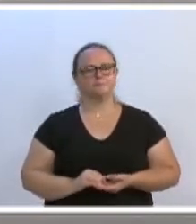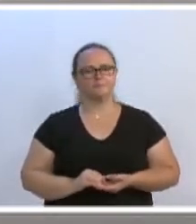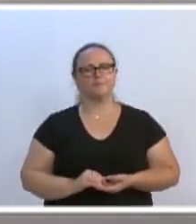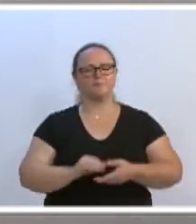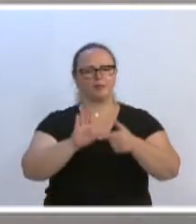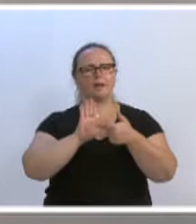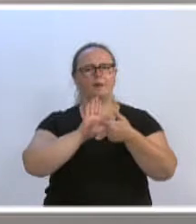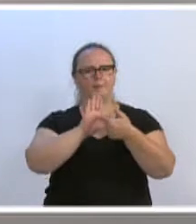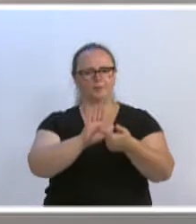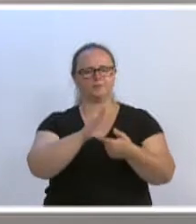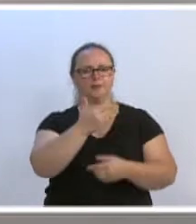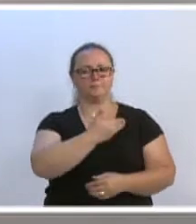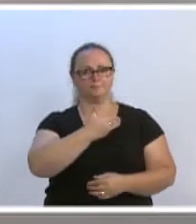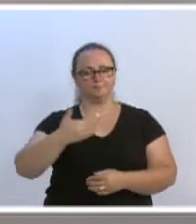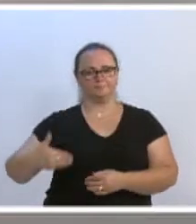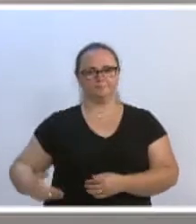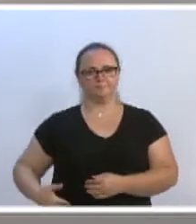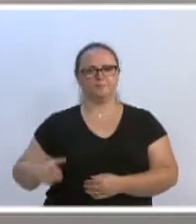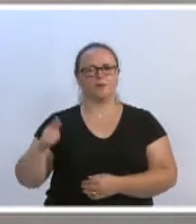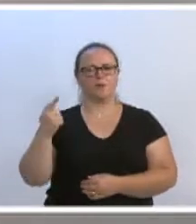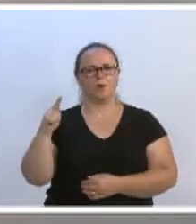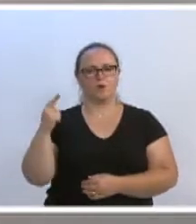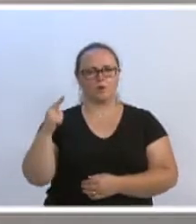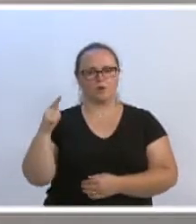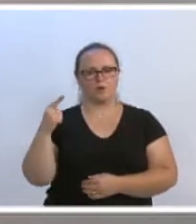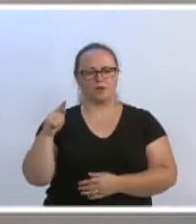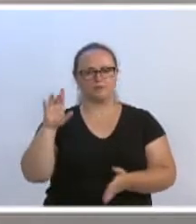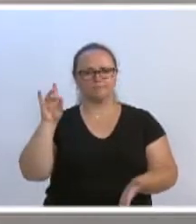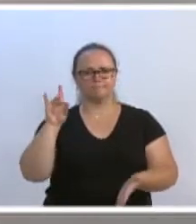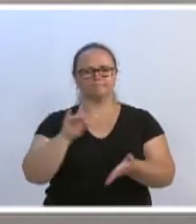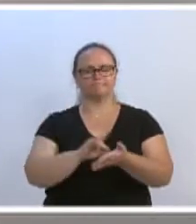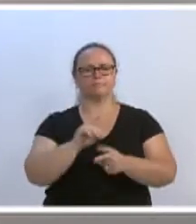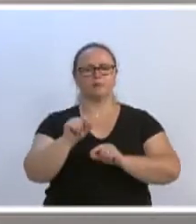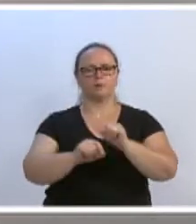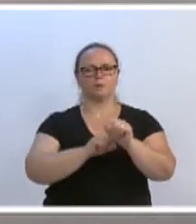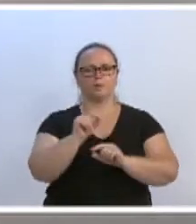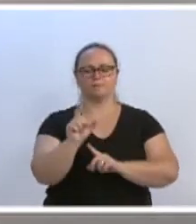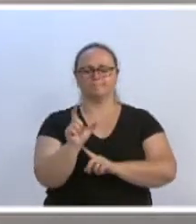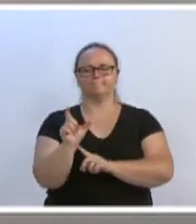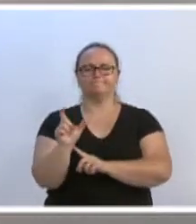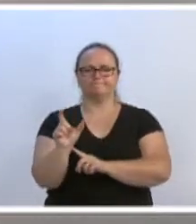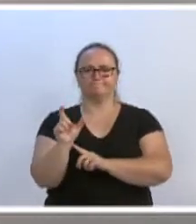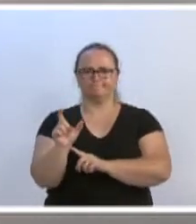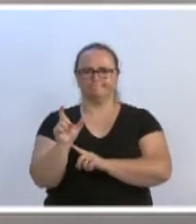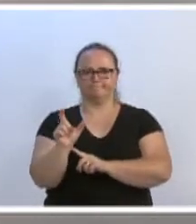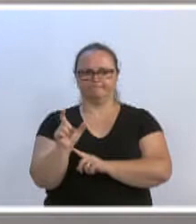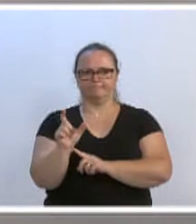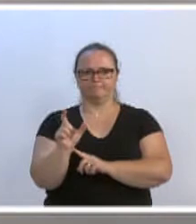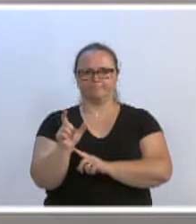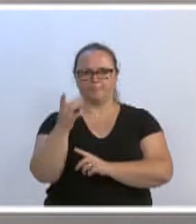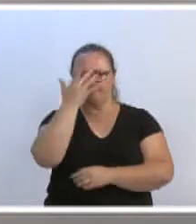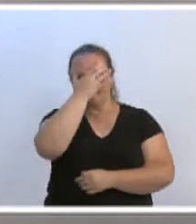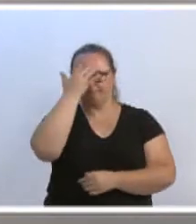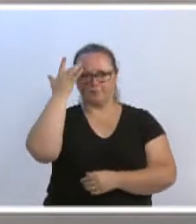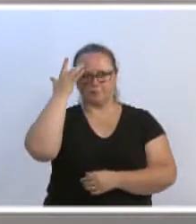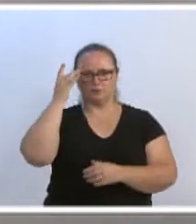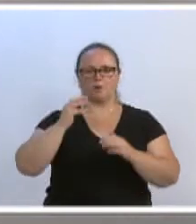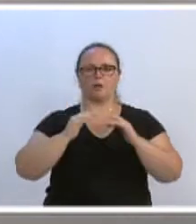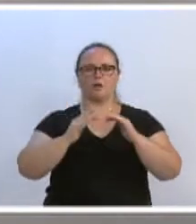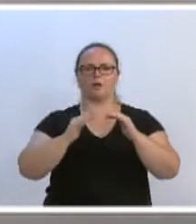engano que estabeleceu uma carteirinha de identificação para os autistas vejam só